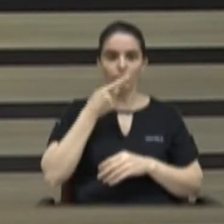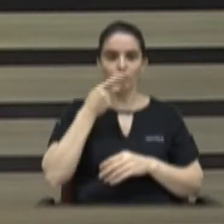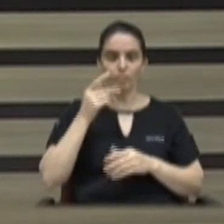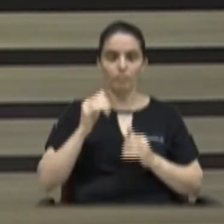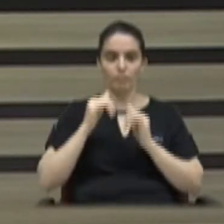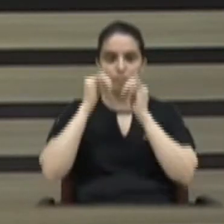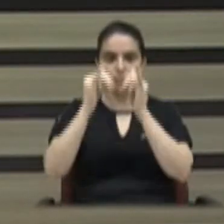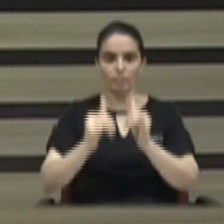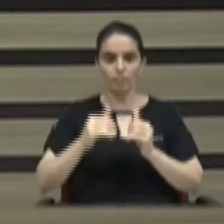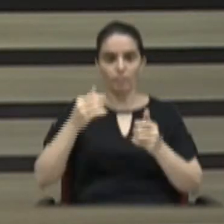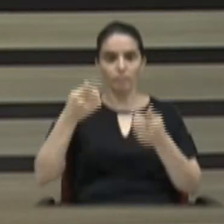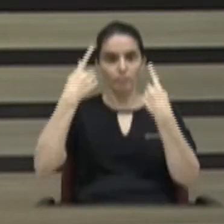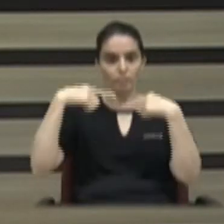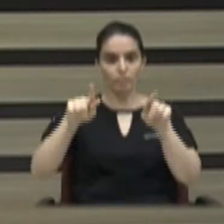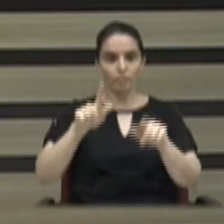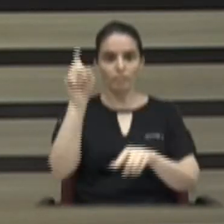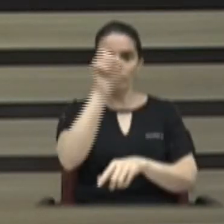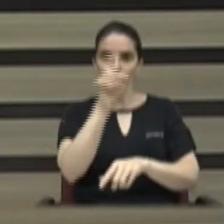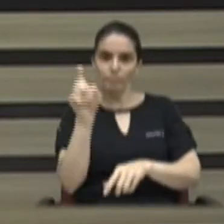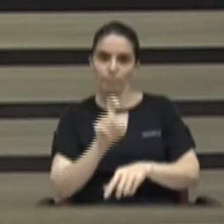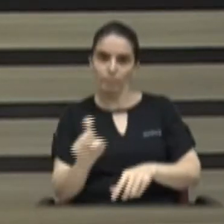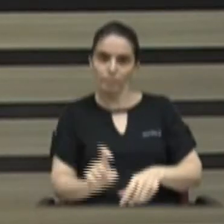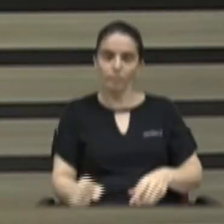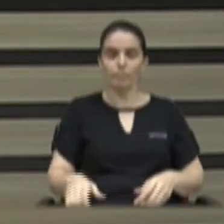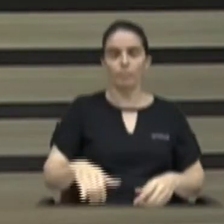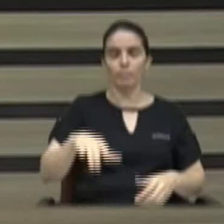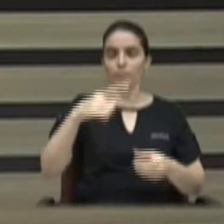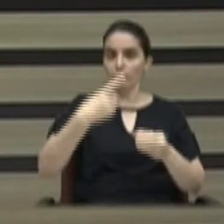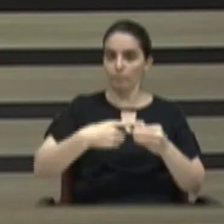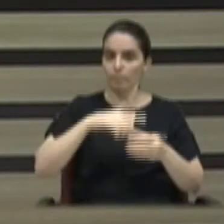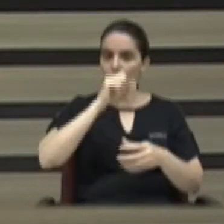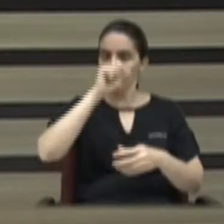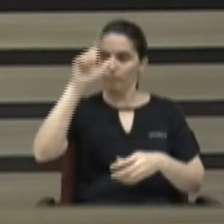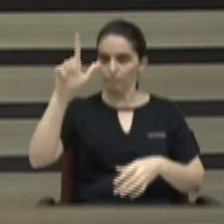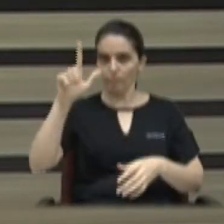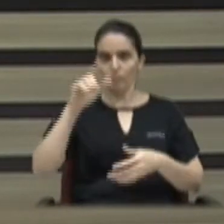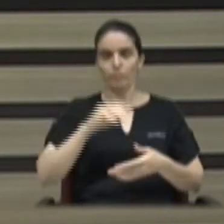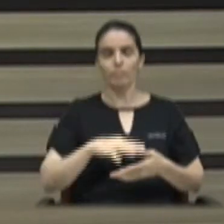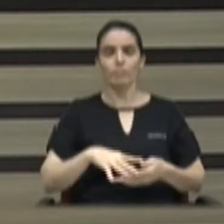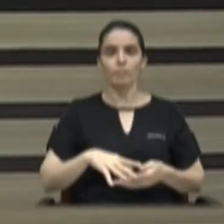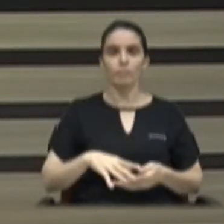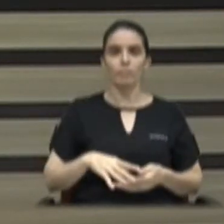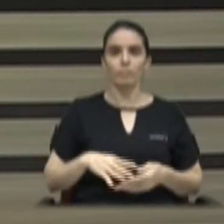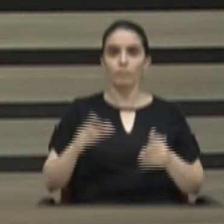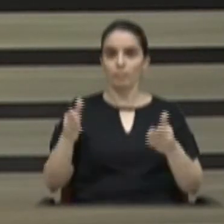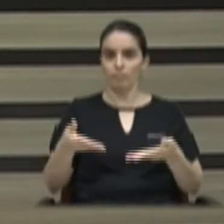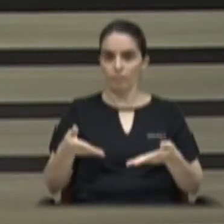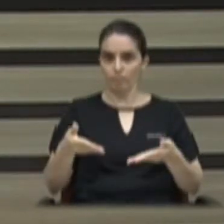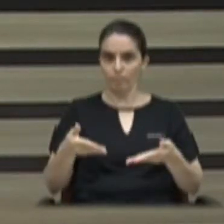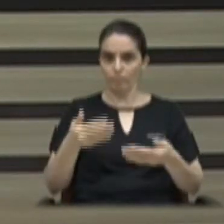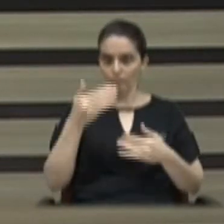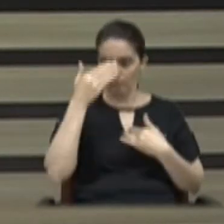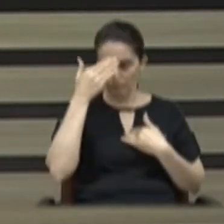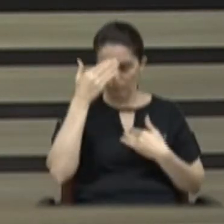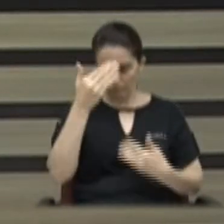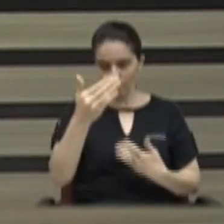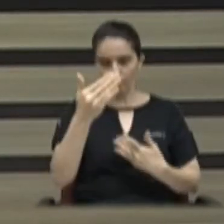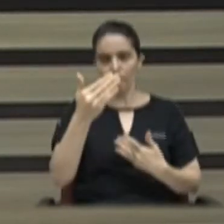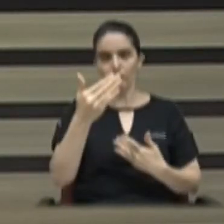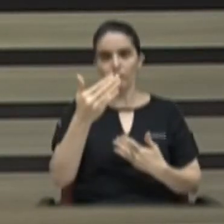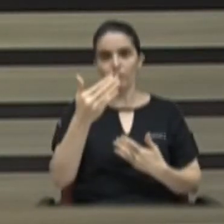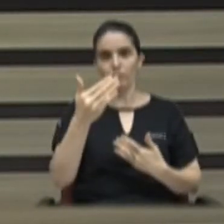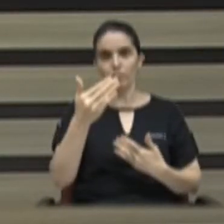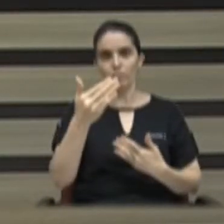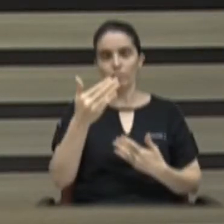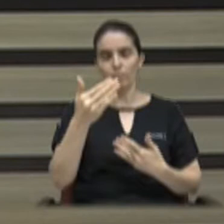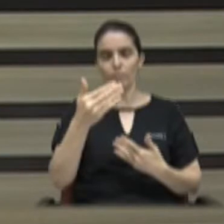combate a pichações no município de Limeira e da outras providências, sendo que havia para o momento, despedimos-nos, agradecendo desde já